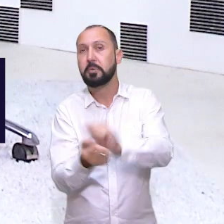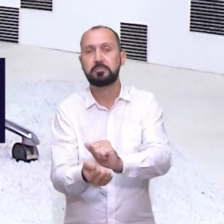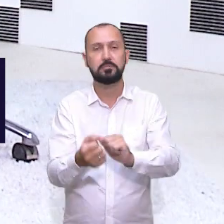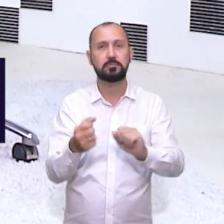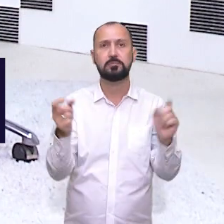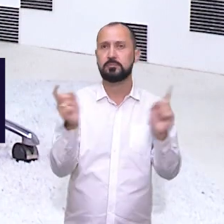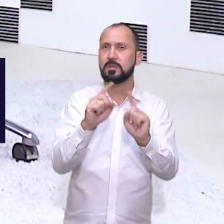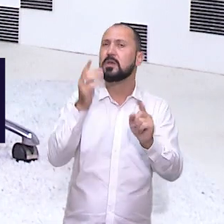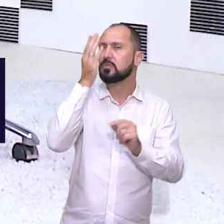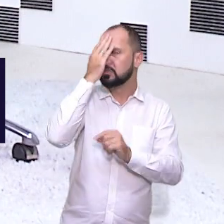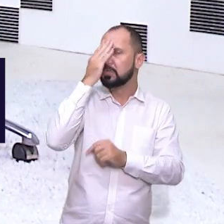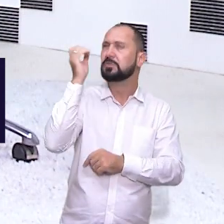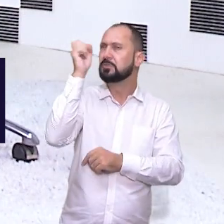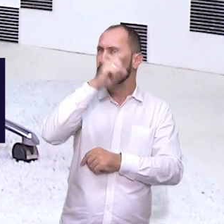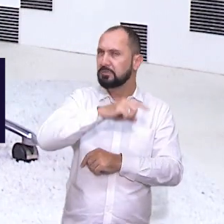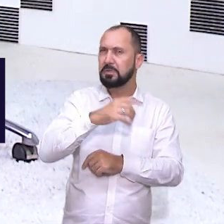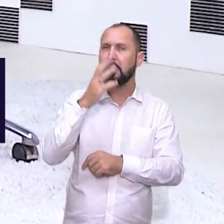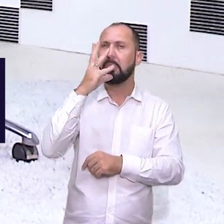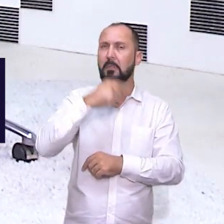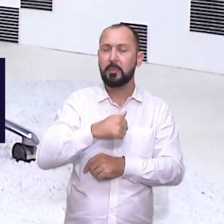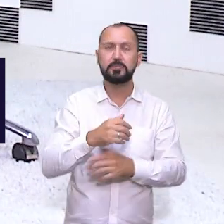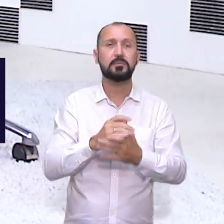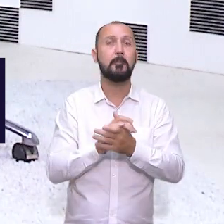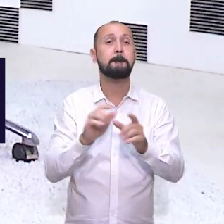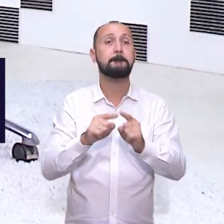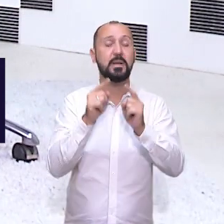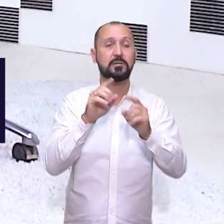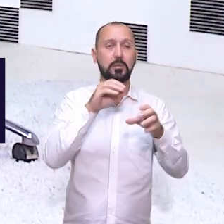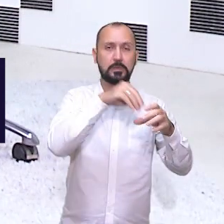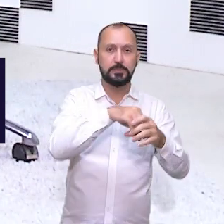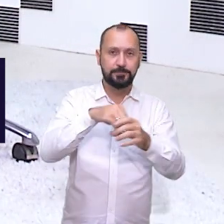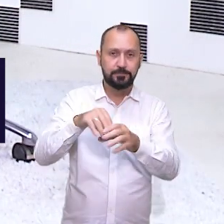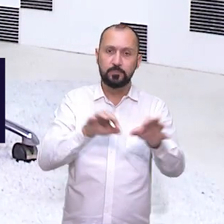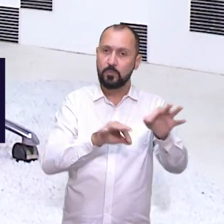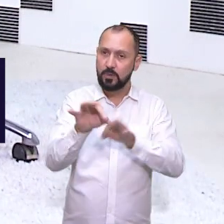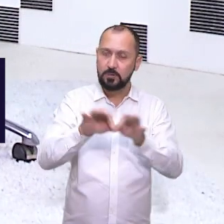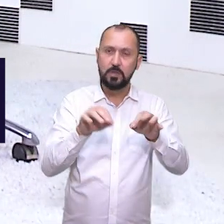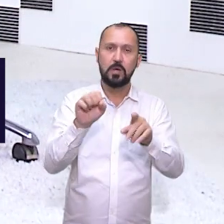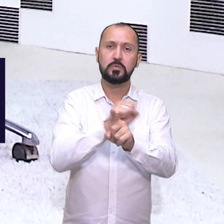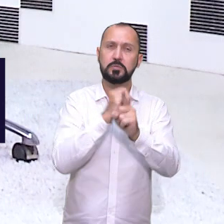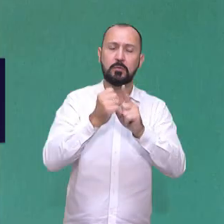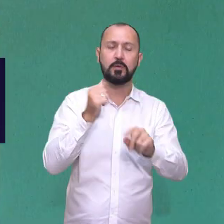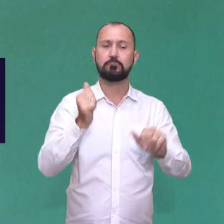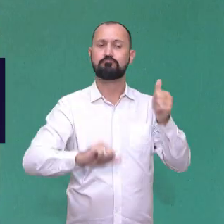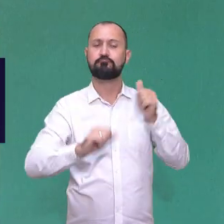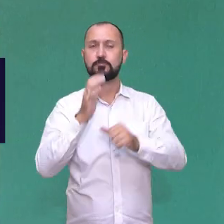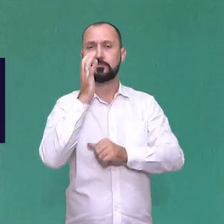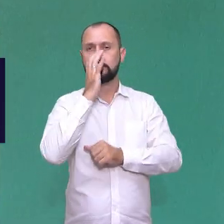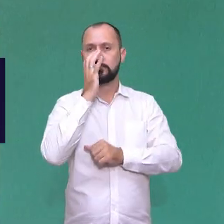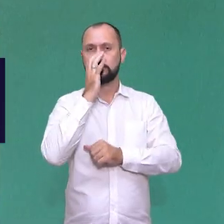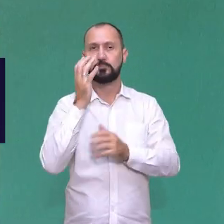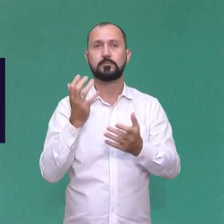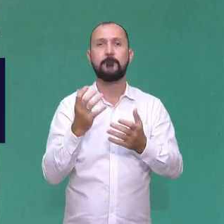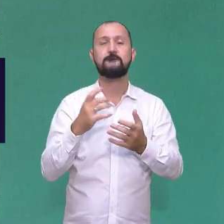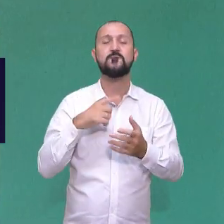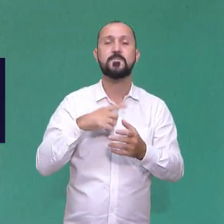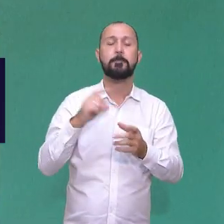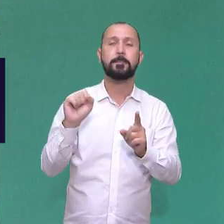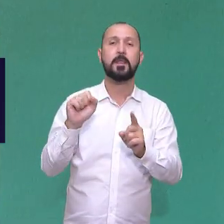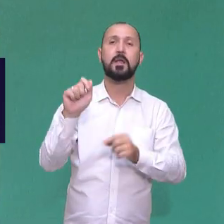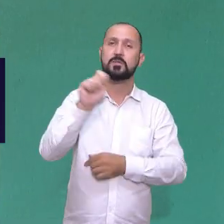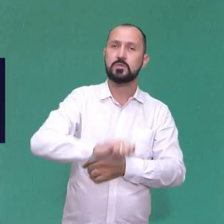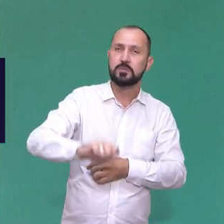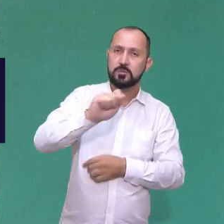vão criar consciência de um dia para a noite e vão todo mundo fazer isso. Eu sei que isso é difícil, mas tem os segmentos organizados da sociedade